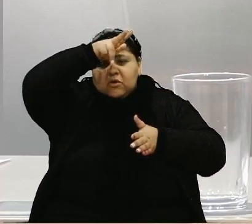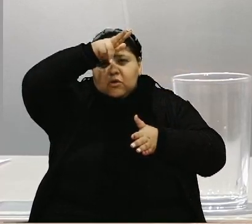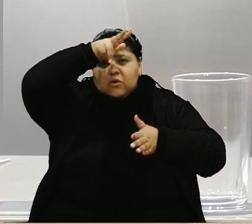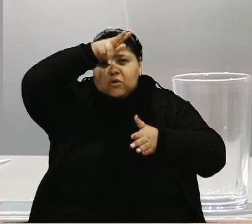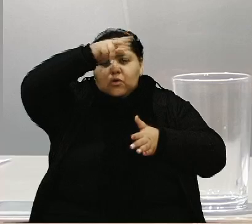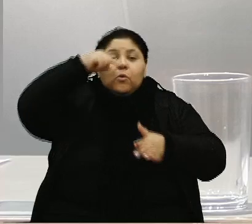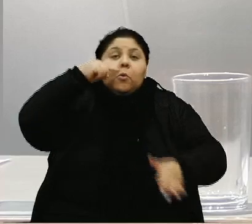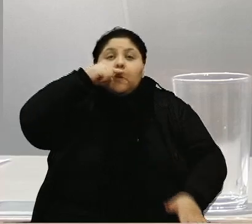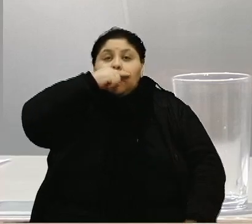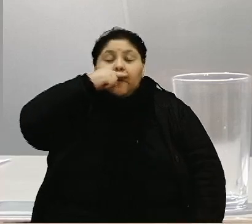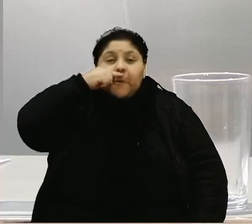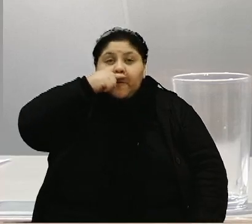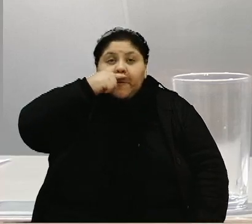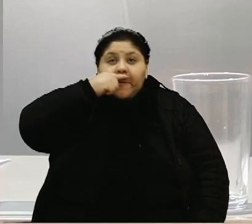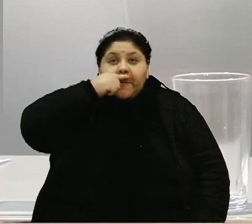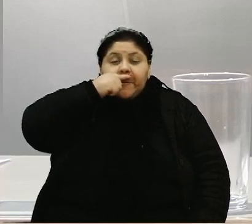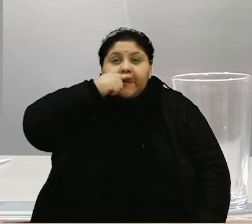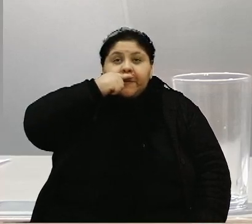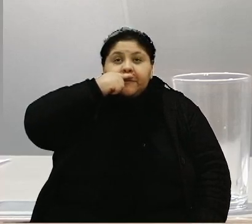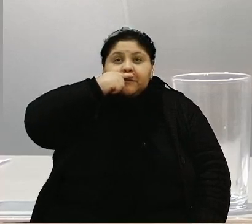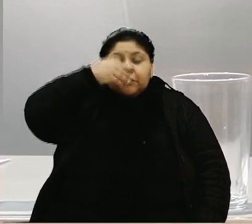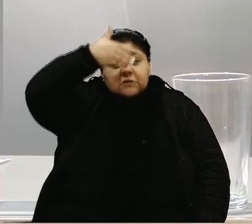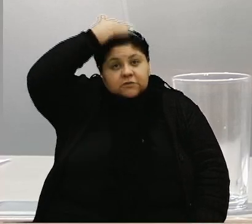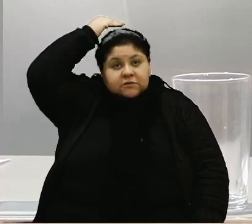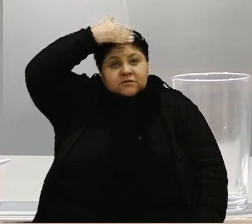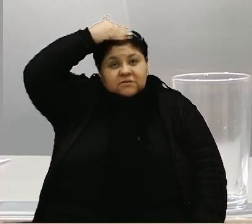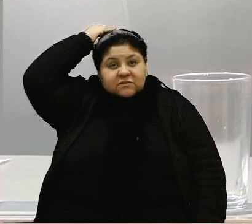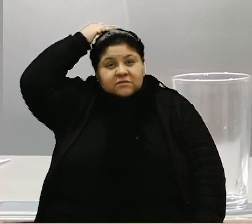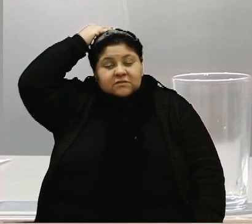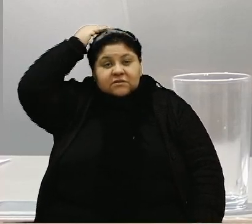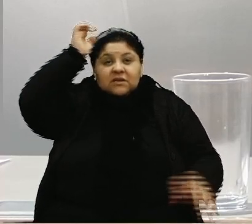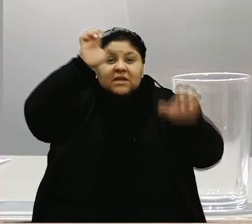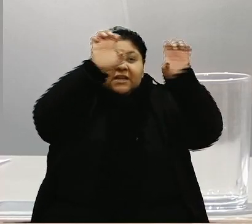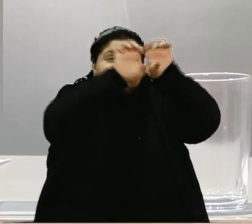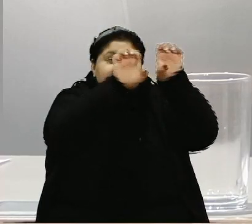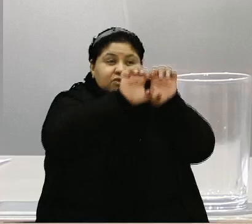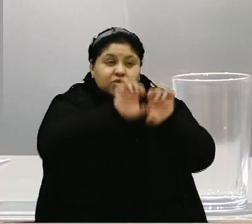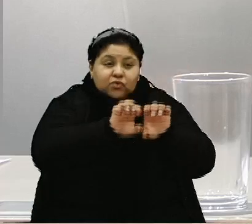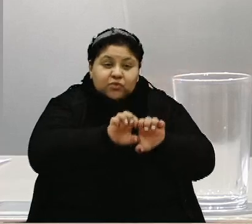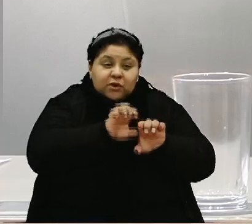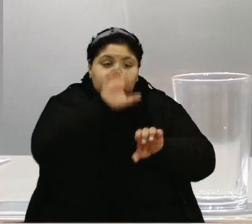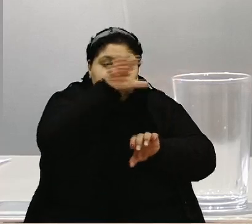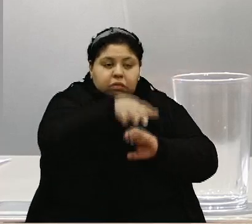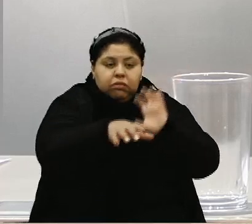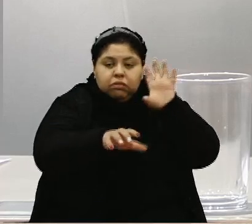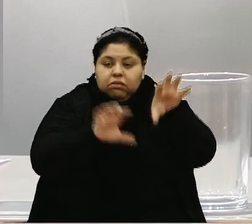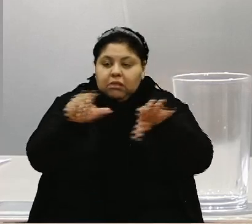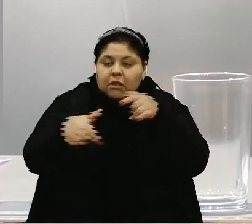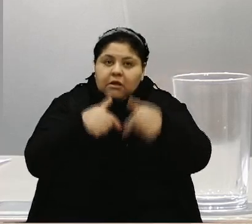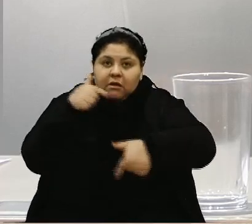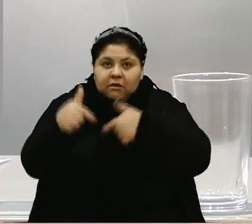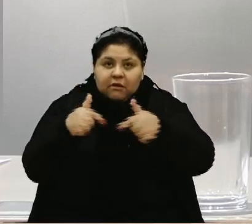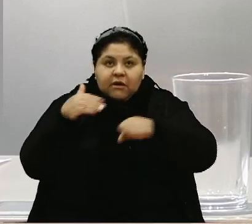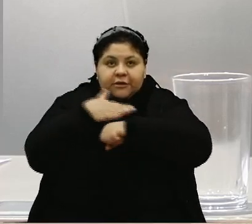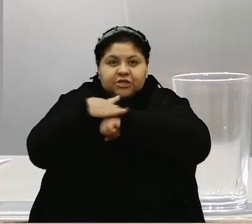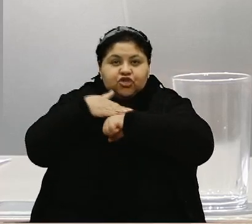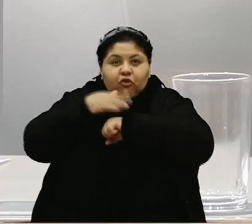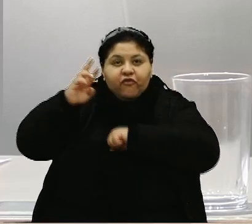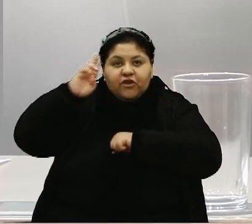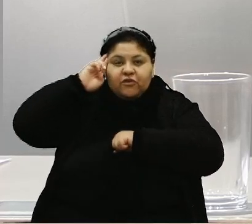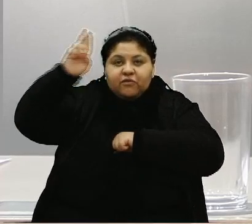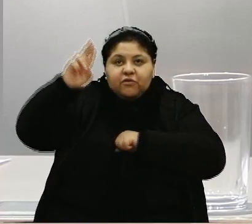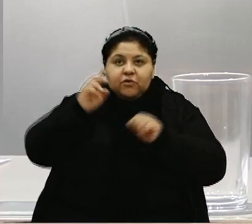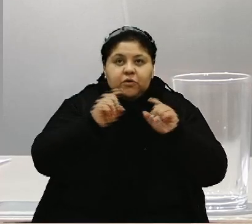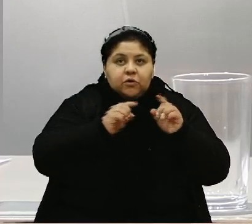Alceu, davam estruturas para esses departamentos para trabalhar. E se a gente conversar com os diretores,